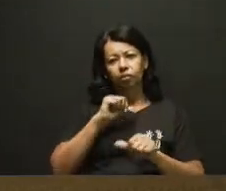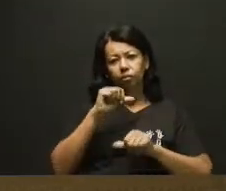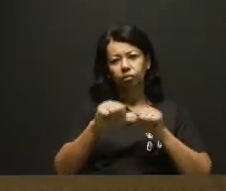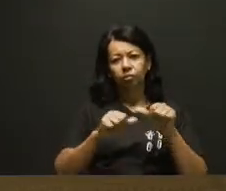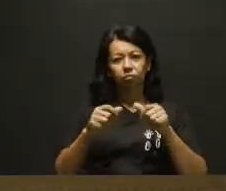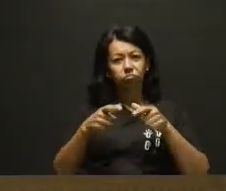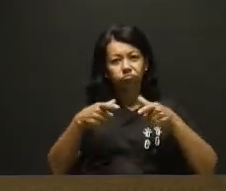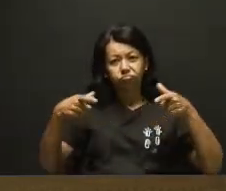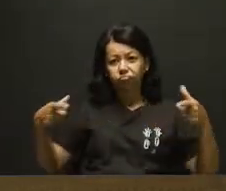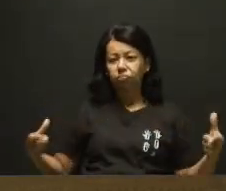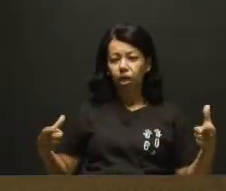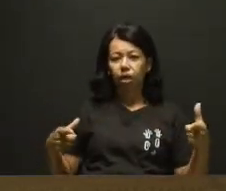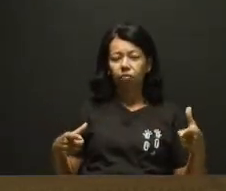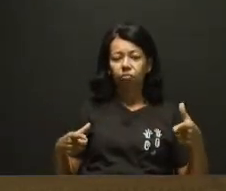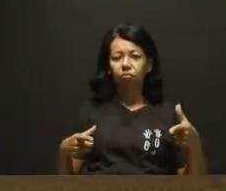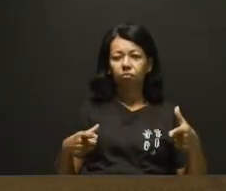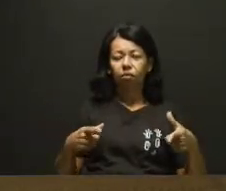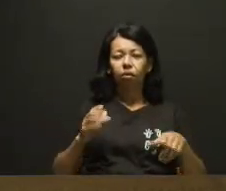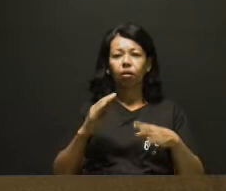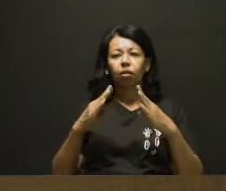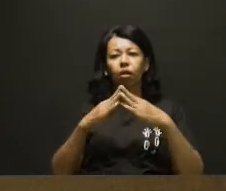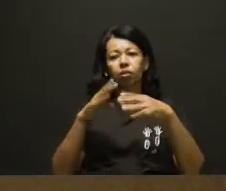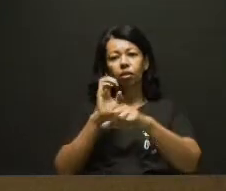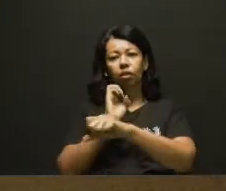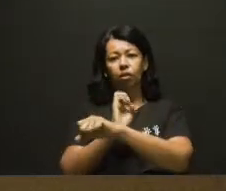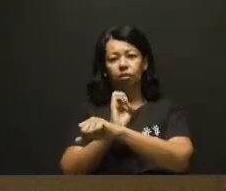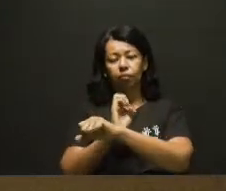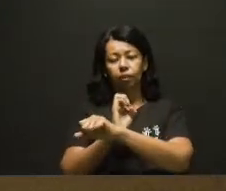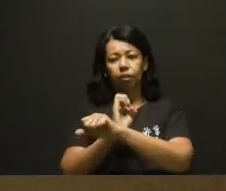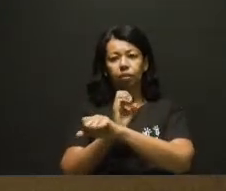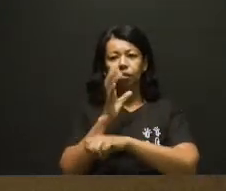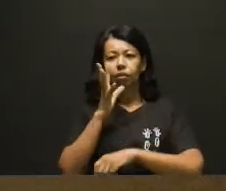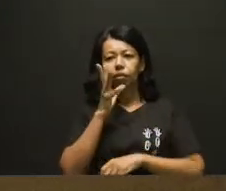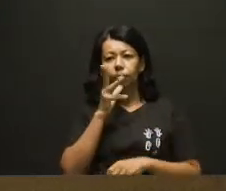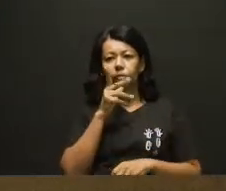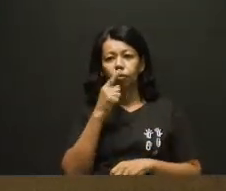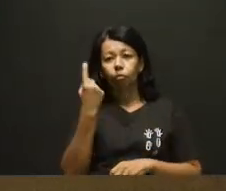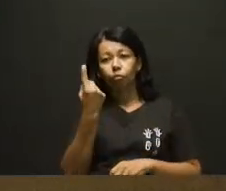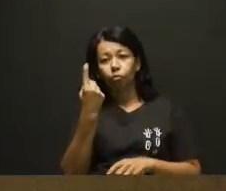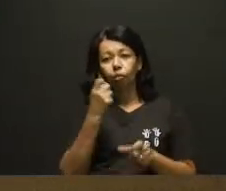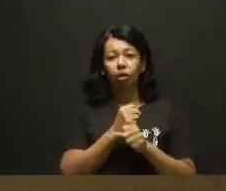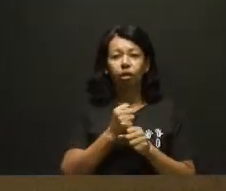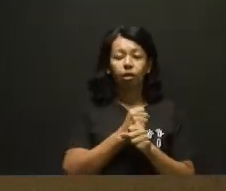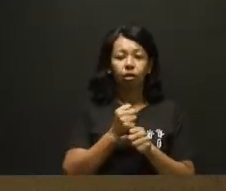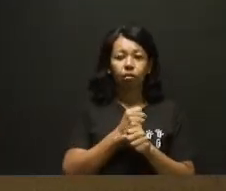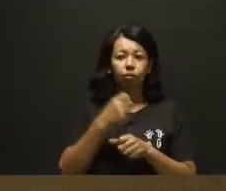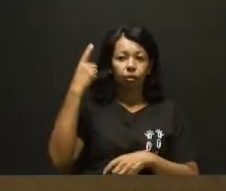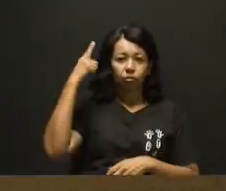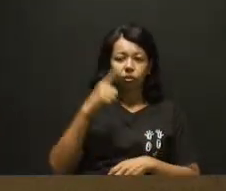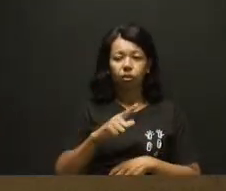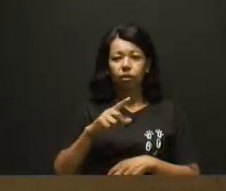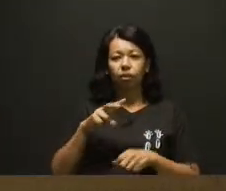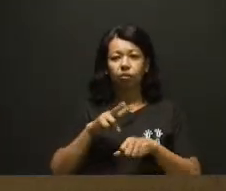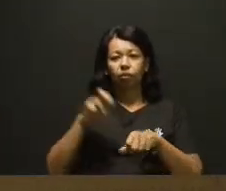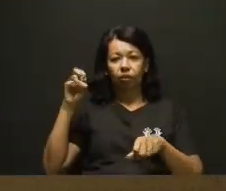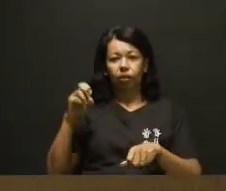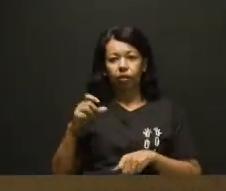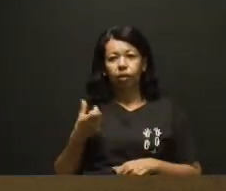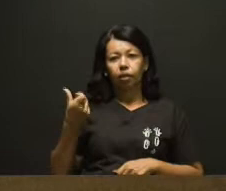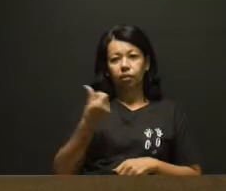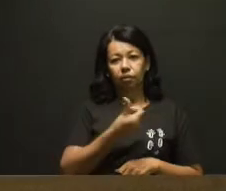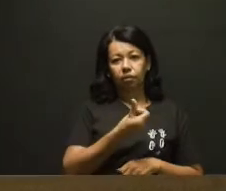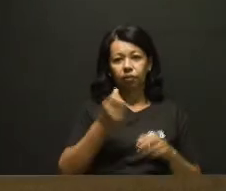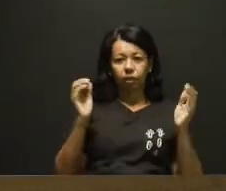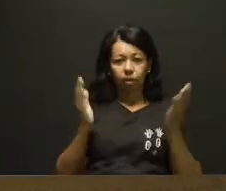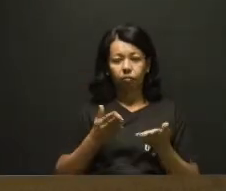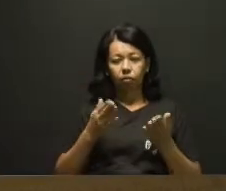ampliar certo meu caso eu penso no meu filho demorou um ano um ano certinho conseguir a vaga sexta feira agora a